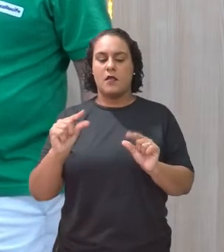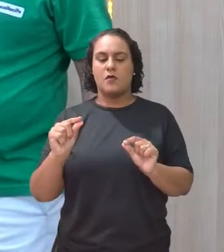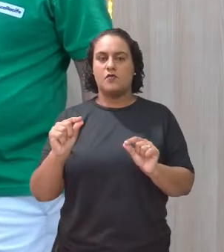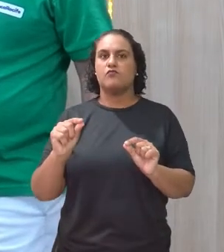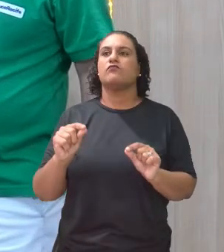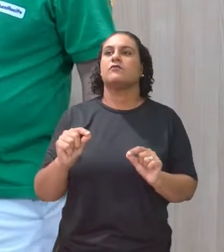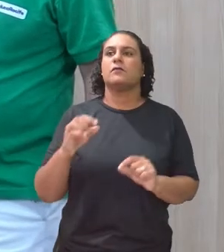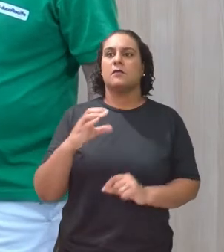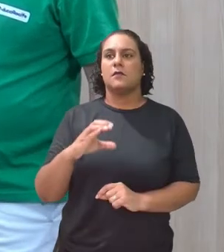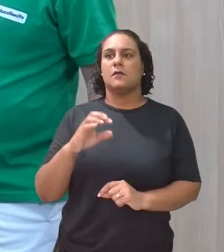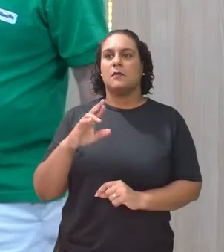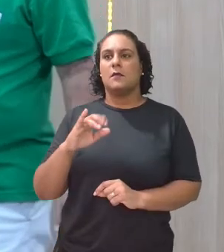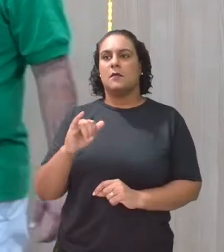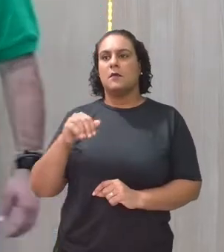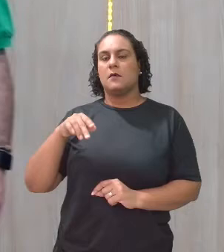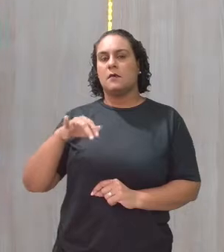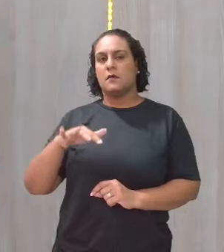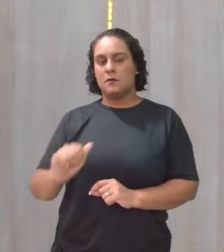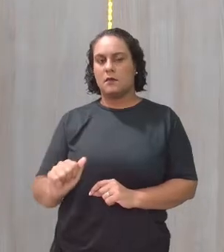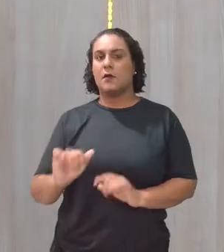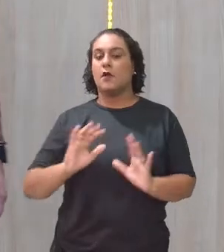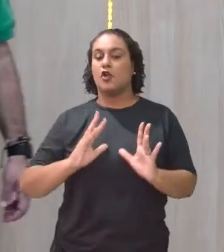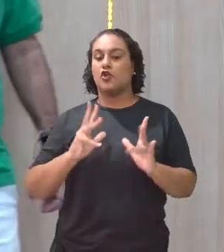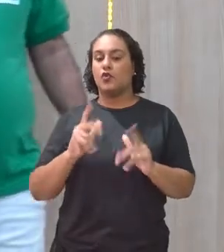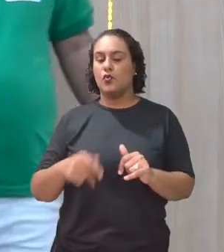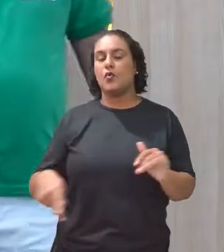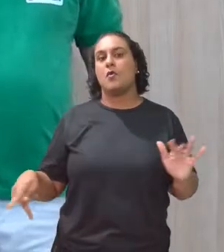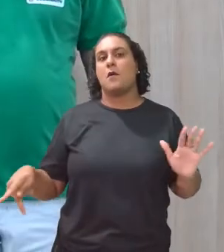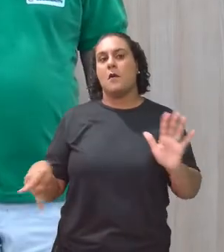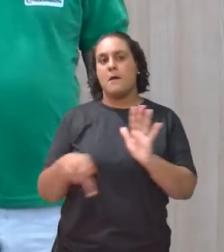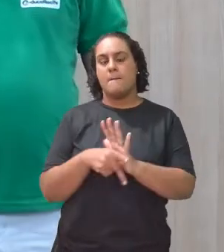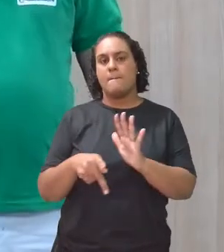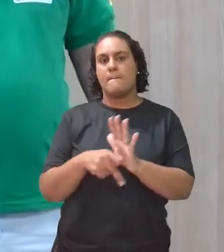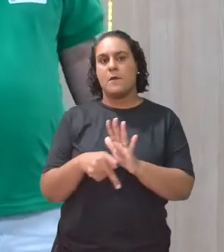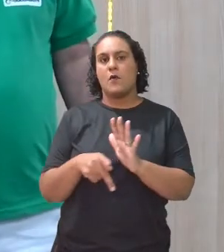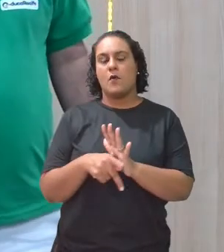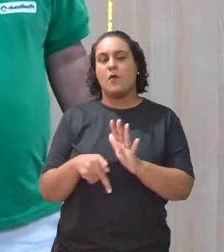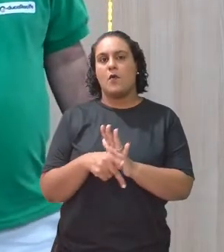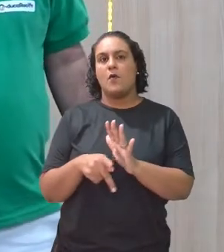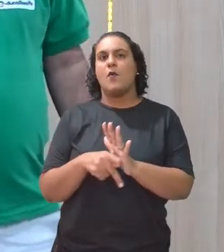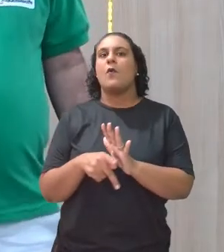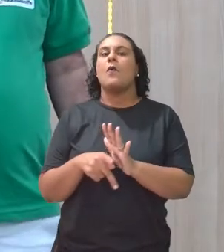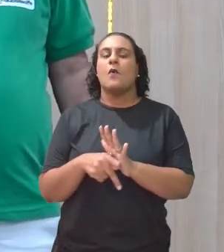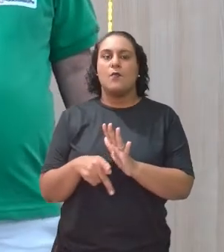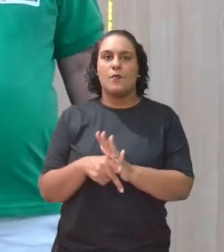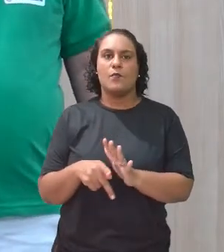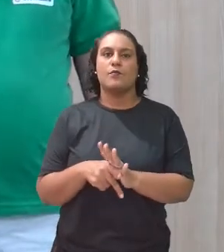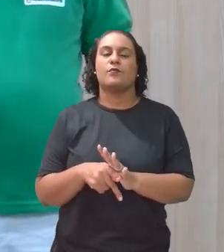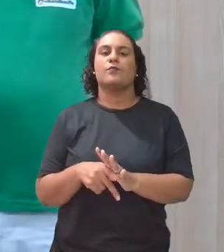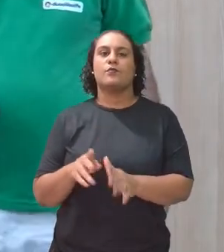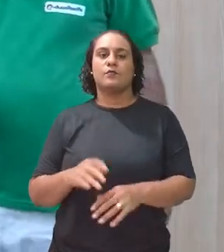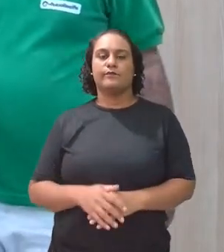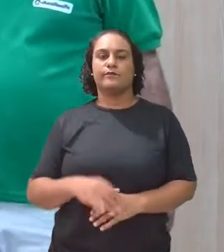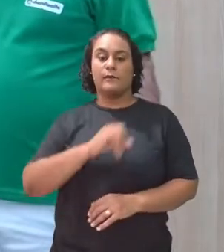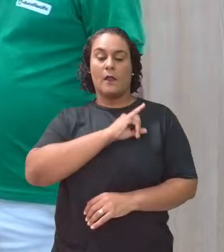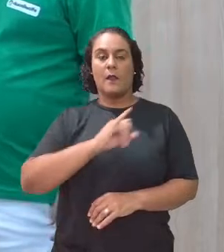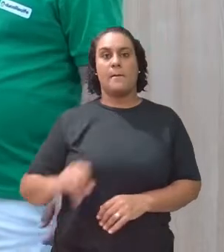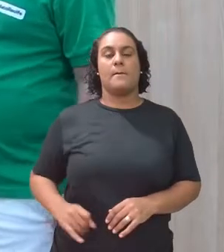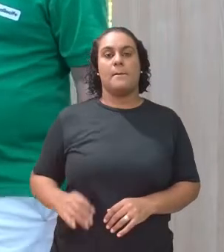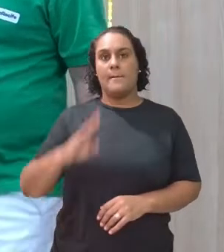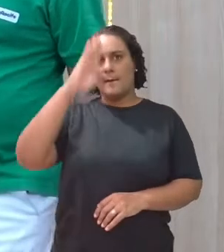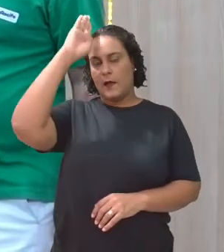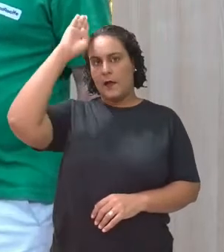Crimeia, ok? Mas vejam, tudo isso pertencia ao antigo Império Romano. Mas